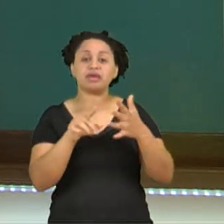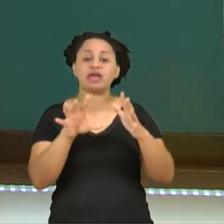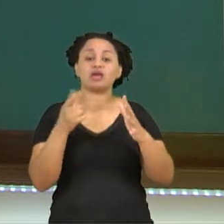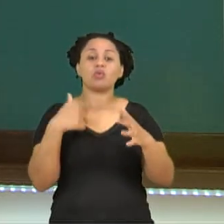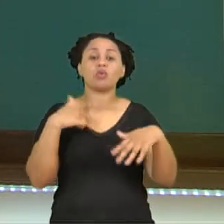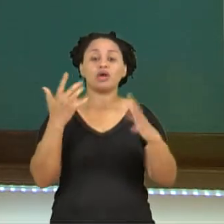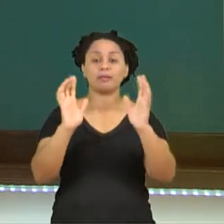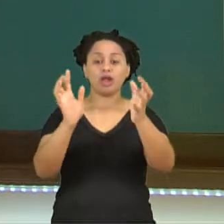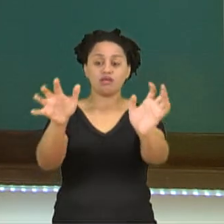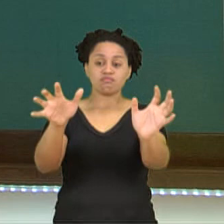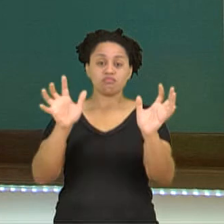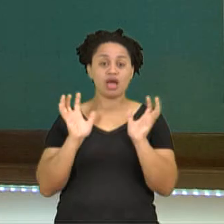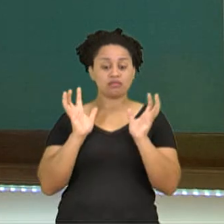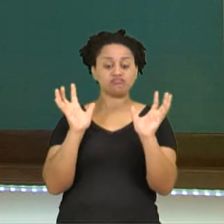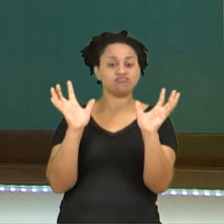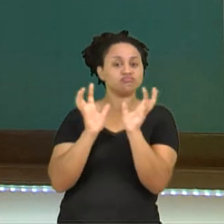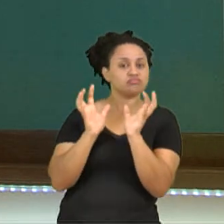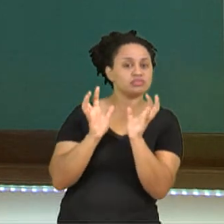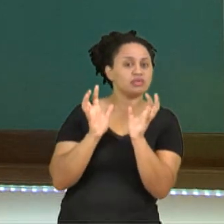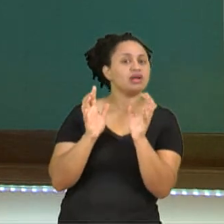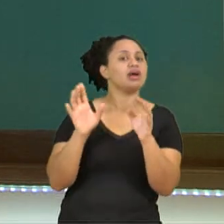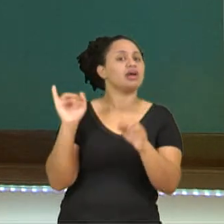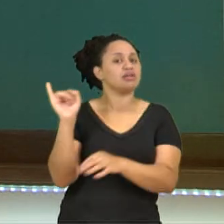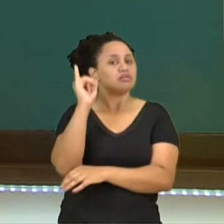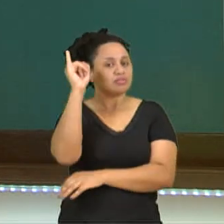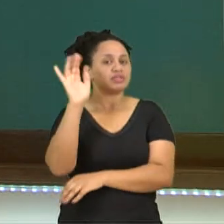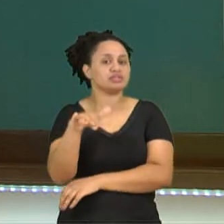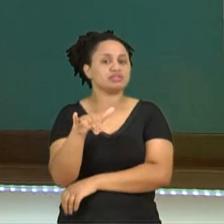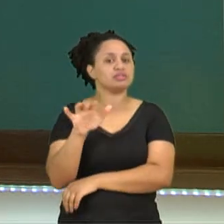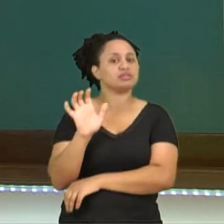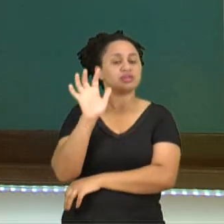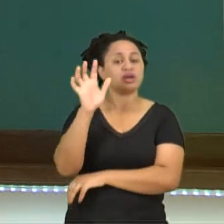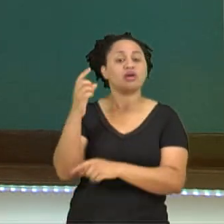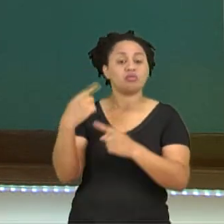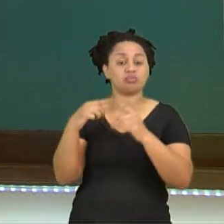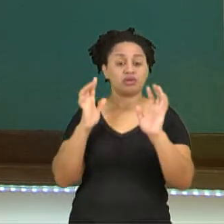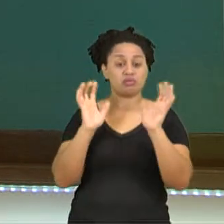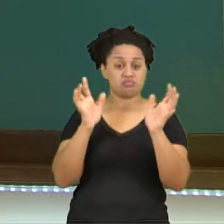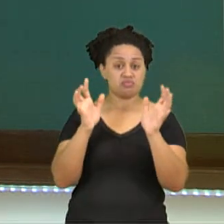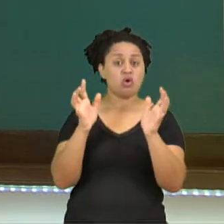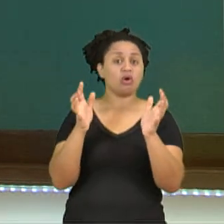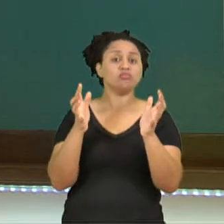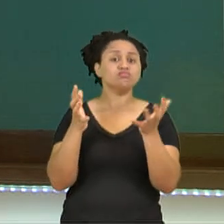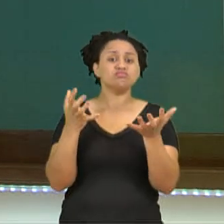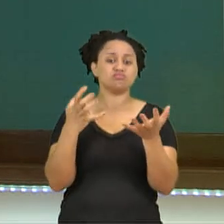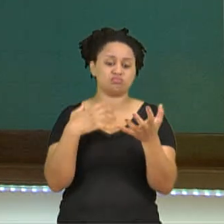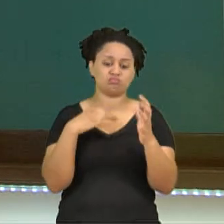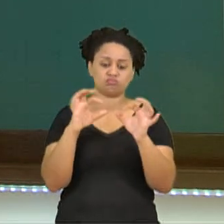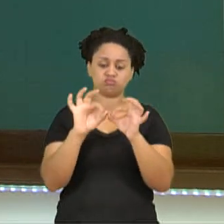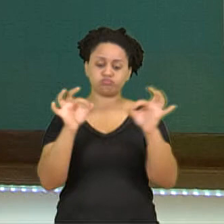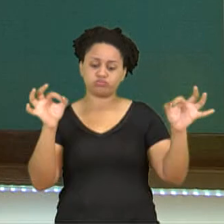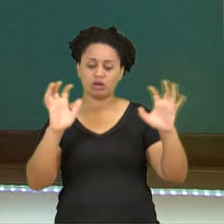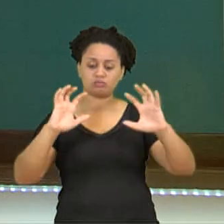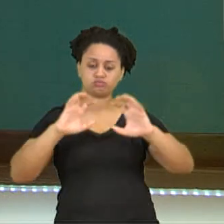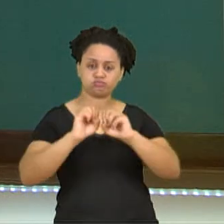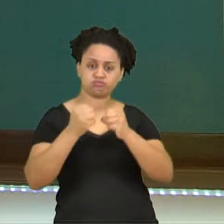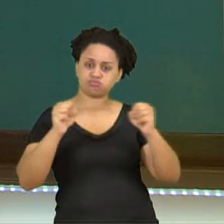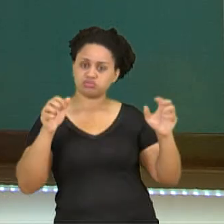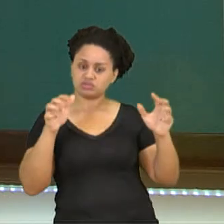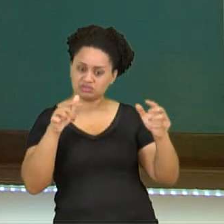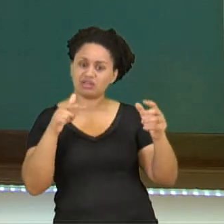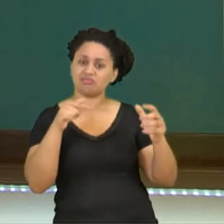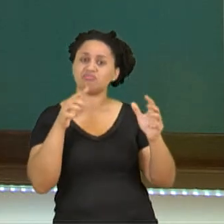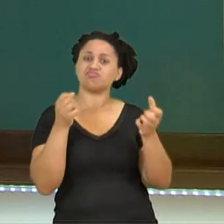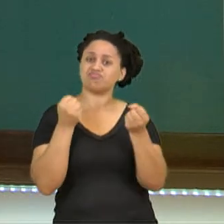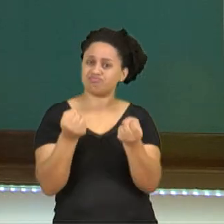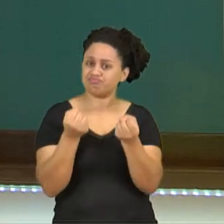bola é muito importante do basquetebol, sendo que a bola, ela é um diâmetro maior e um pouquinho mais pesada.